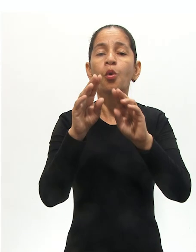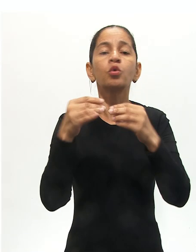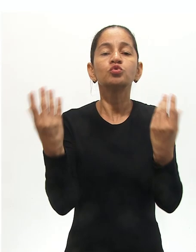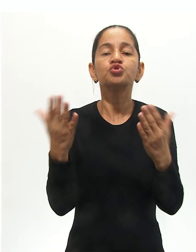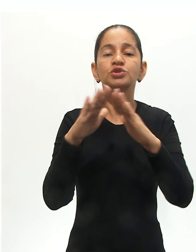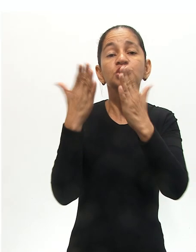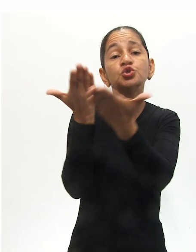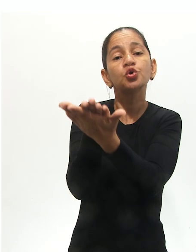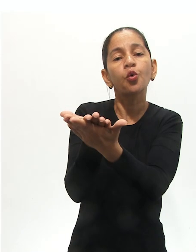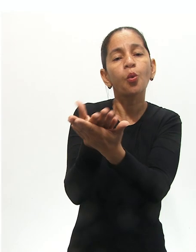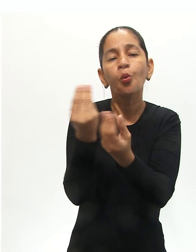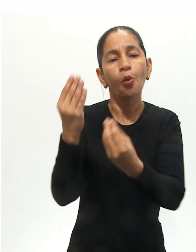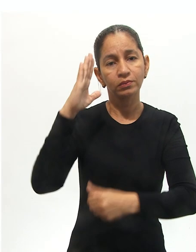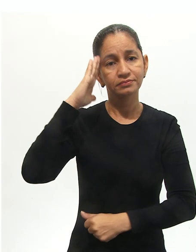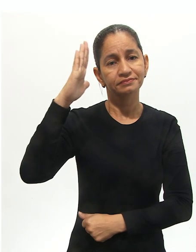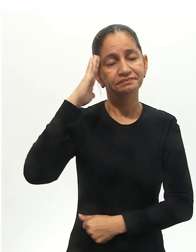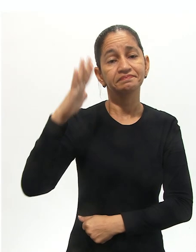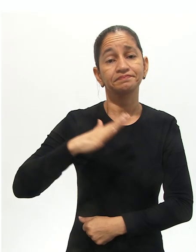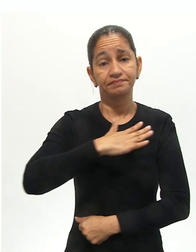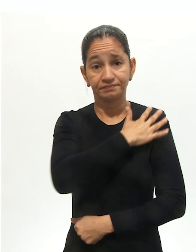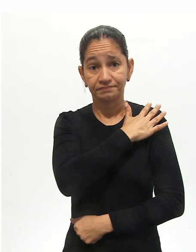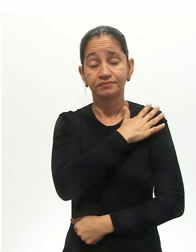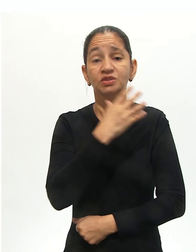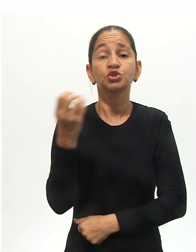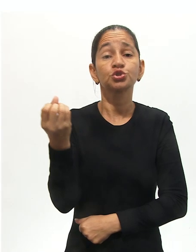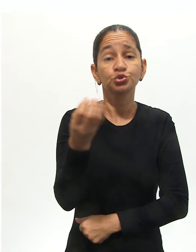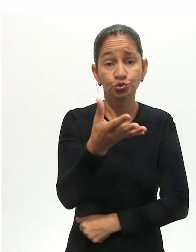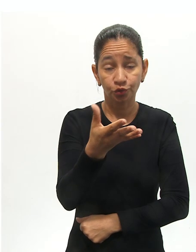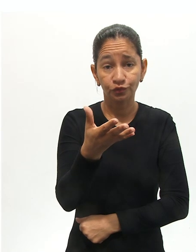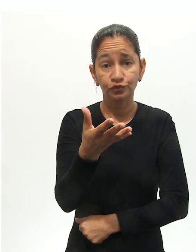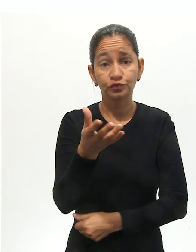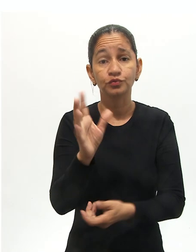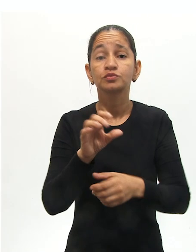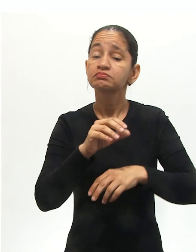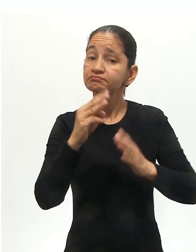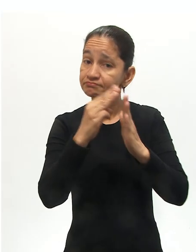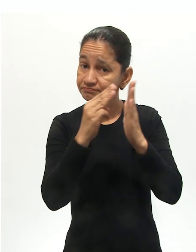militar, uma nova concepção